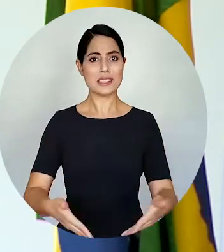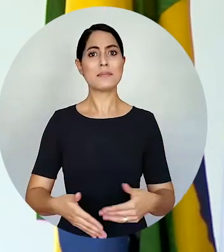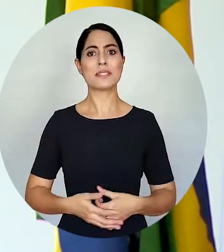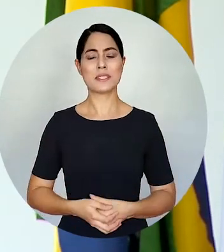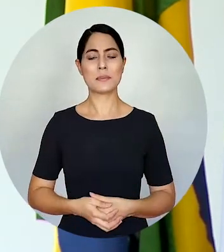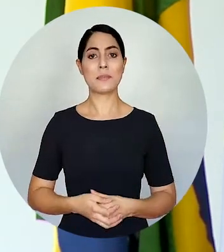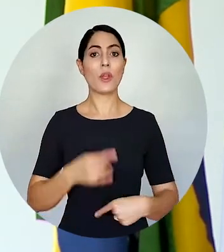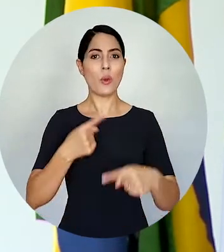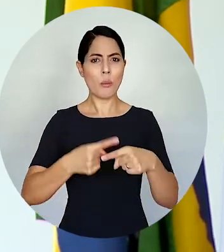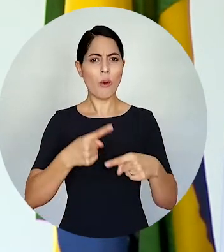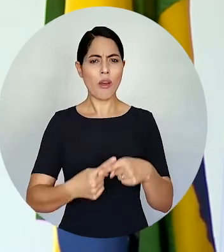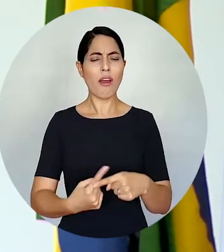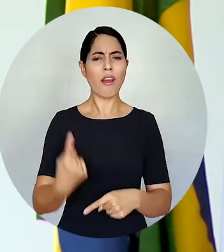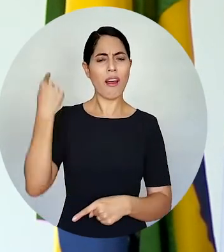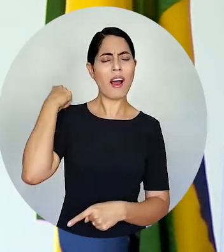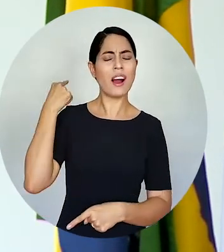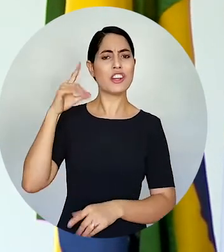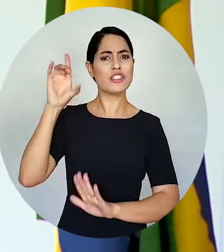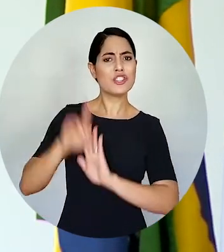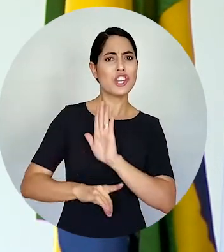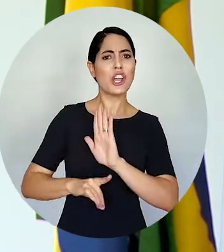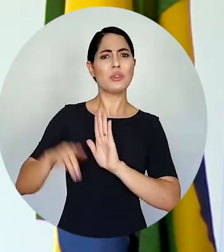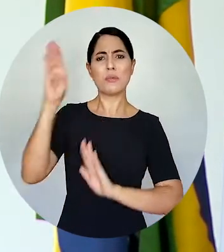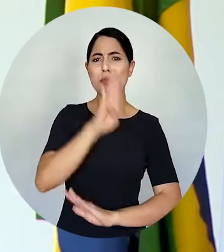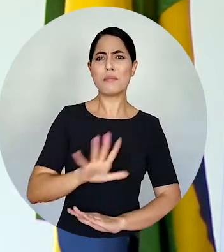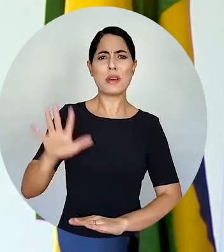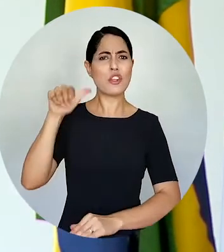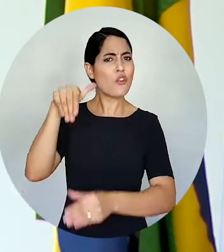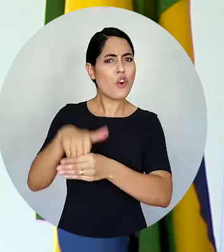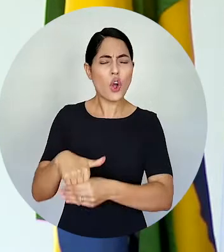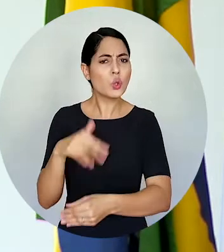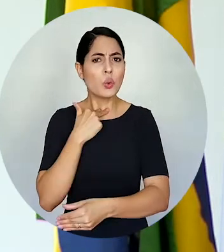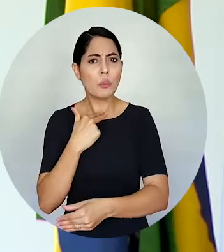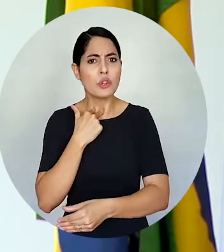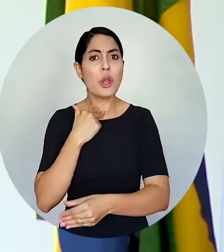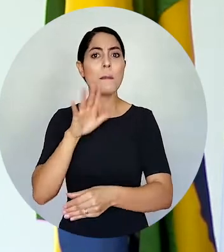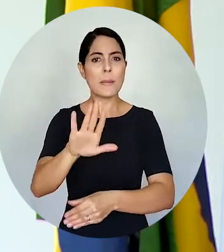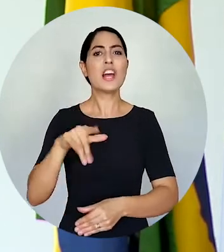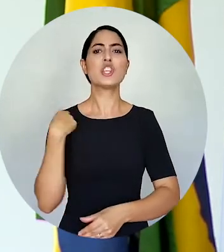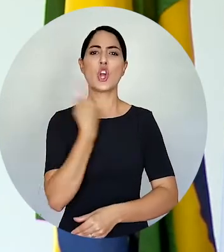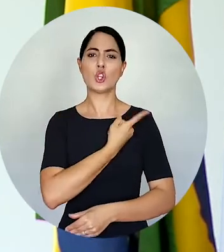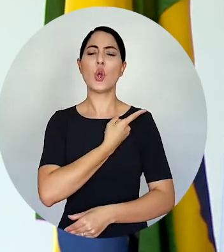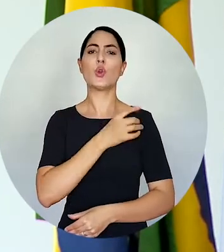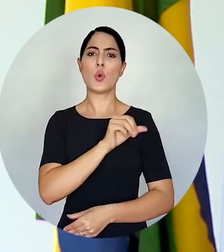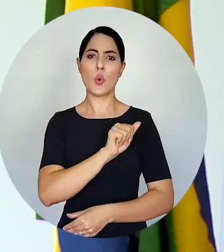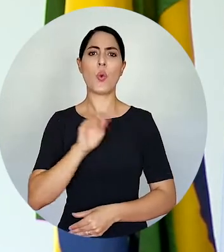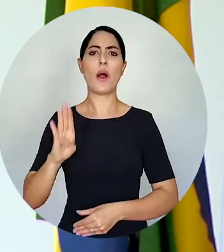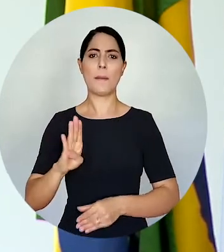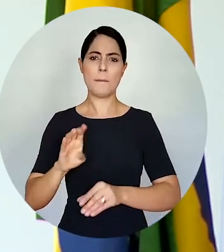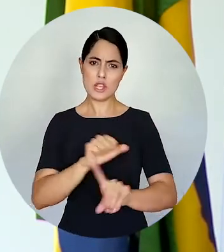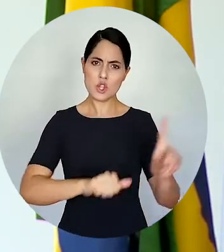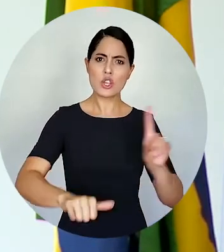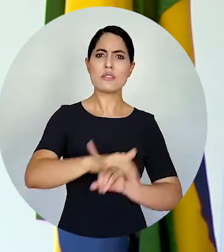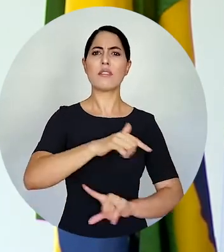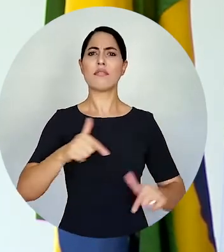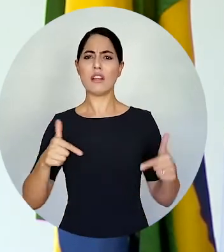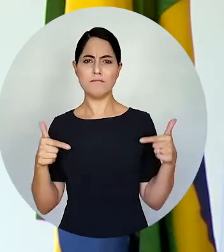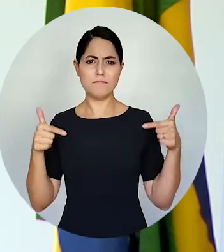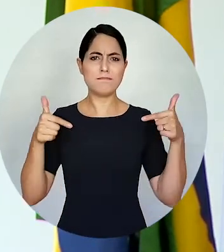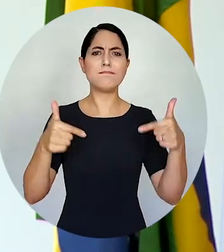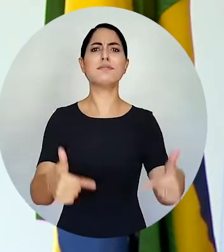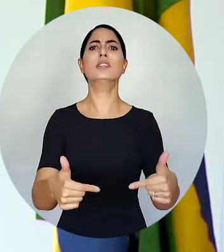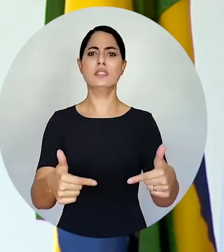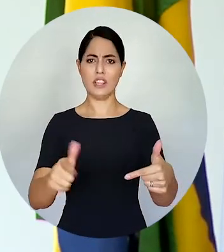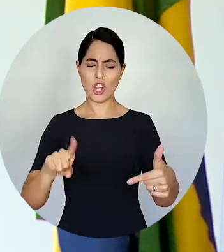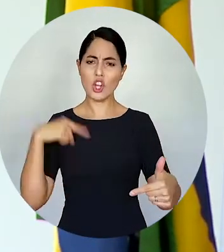ao povo brasileiro o direito ao voto, foi essa casa que ocupou a voz da sociedade, que foi